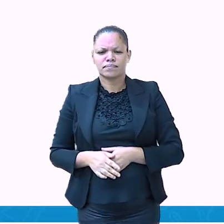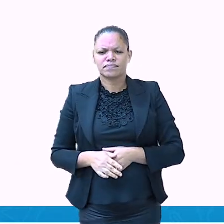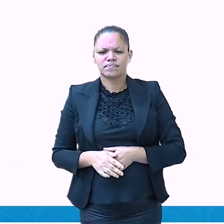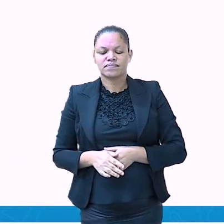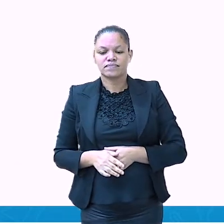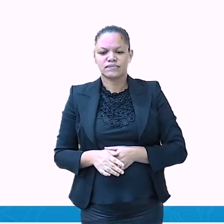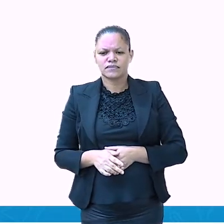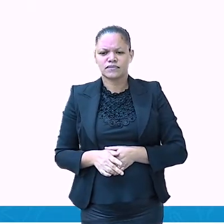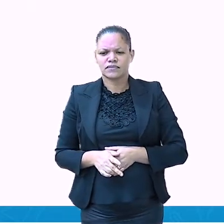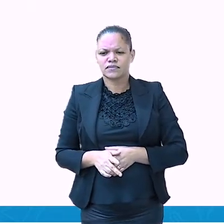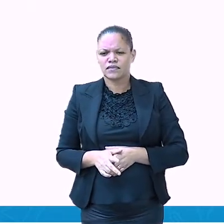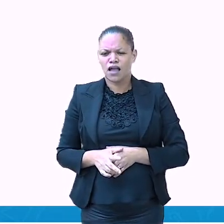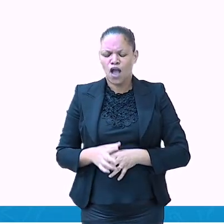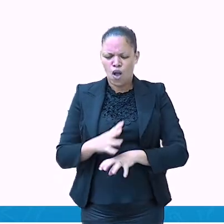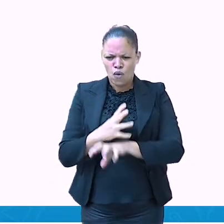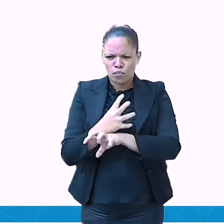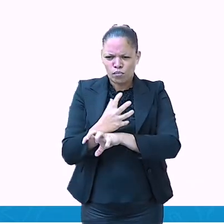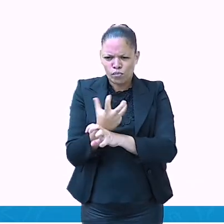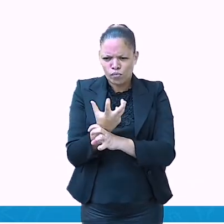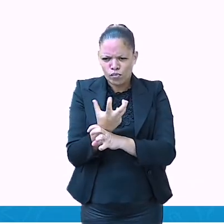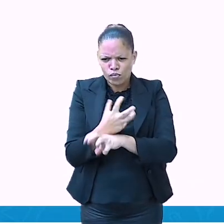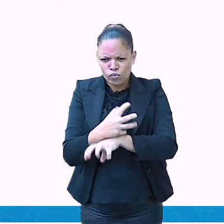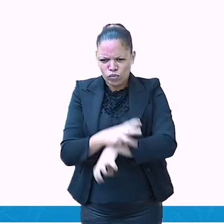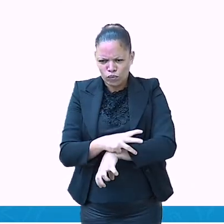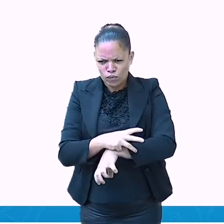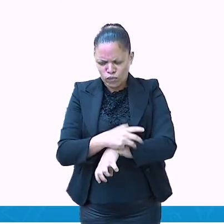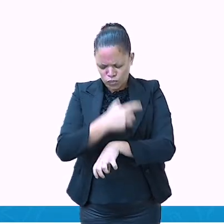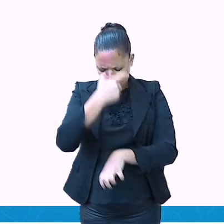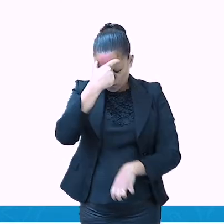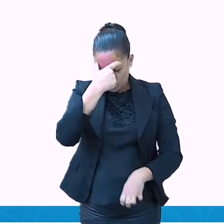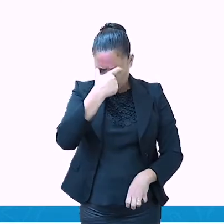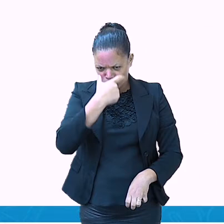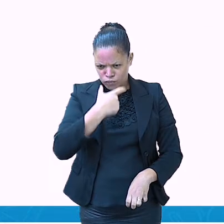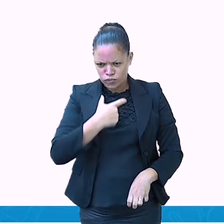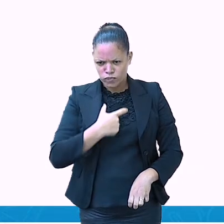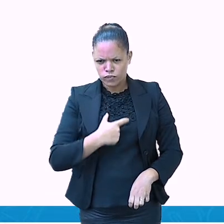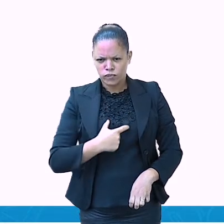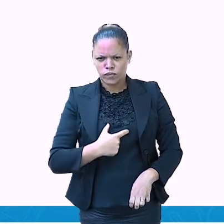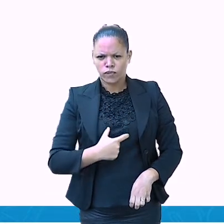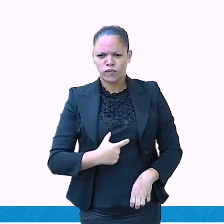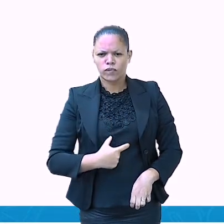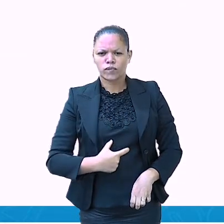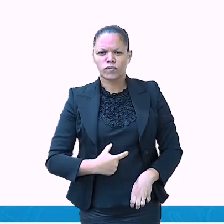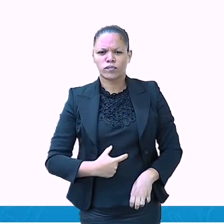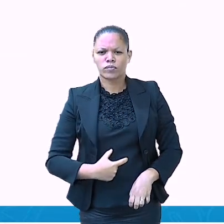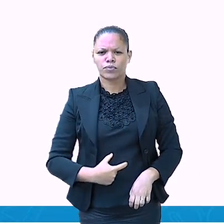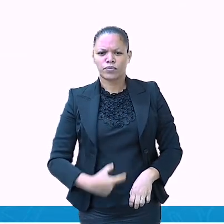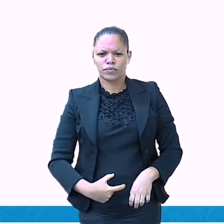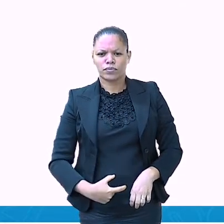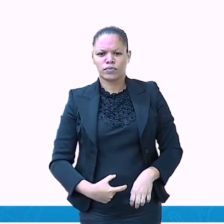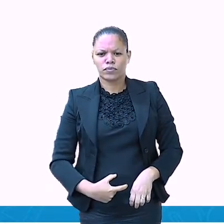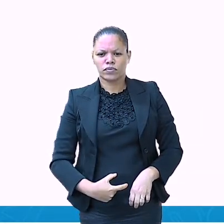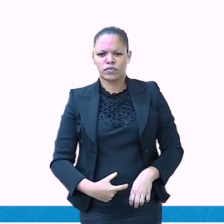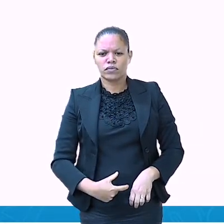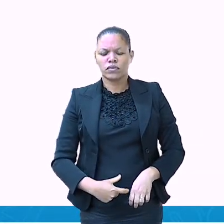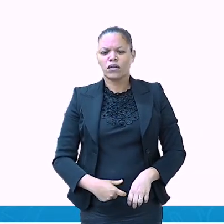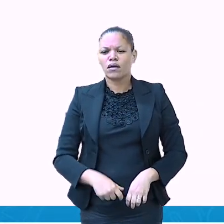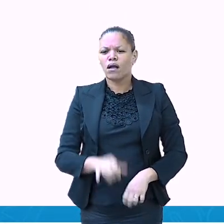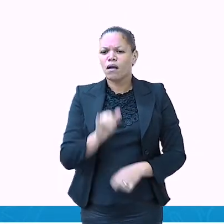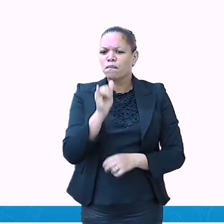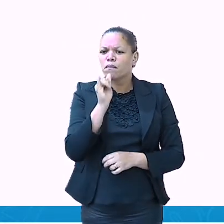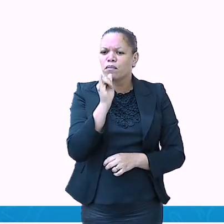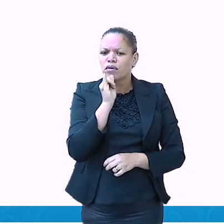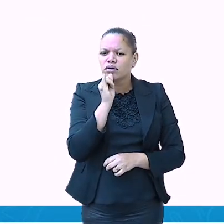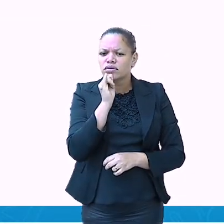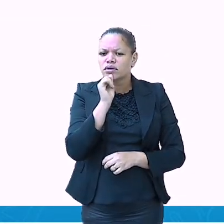São arraias. Observe, as arraias elas têm, né, a boca aqui com estrutura